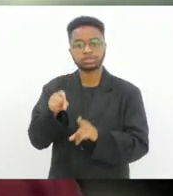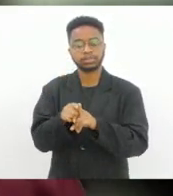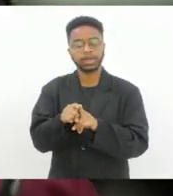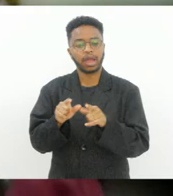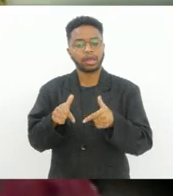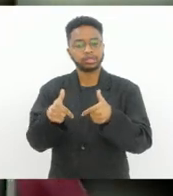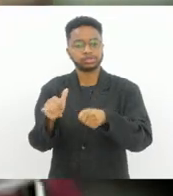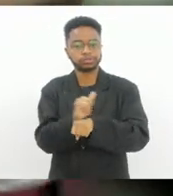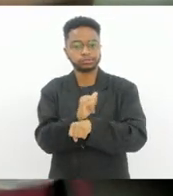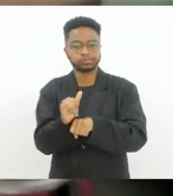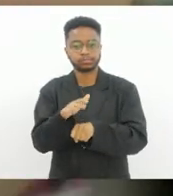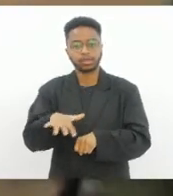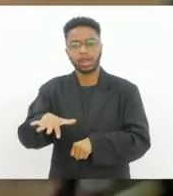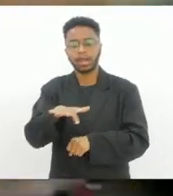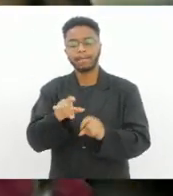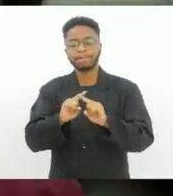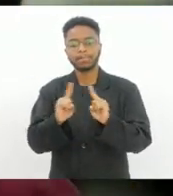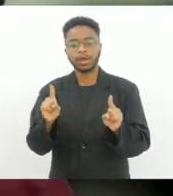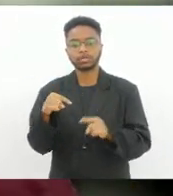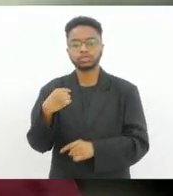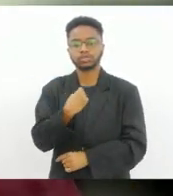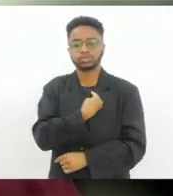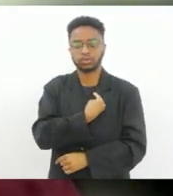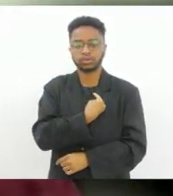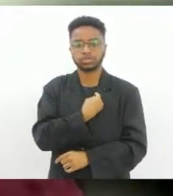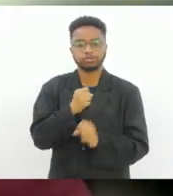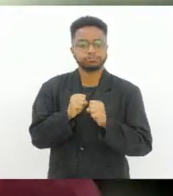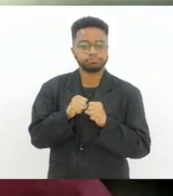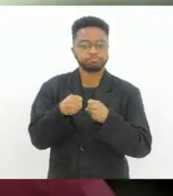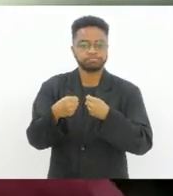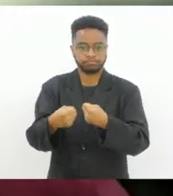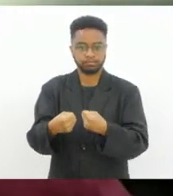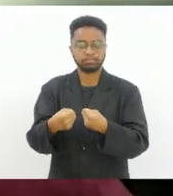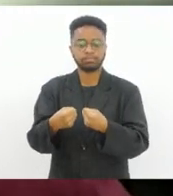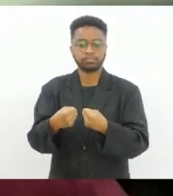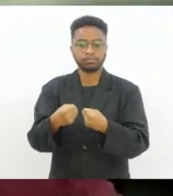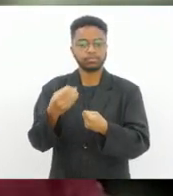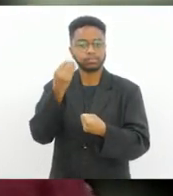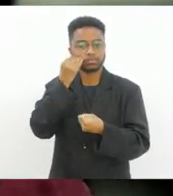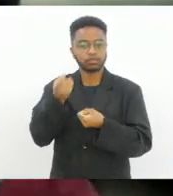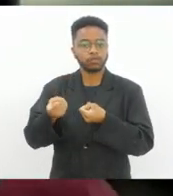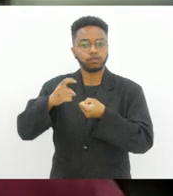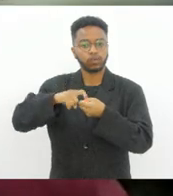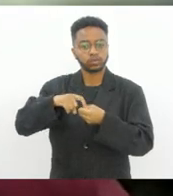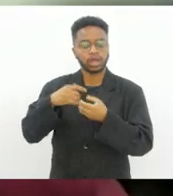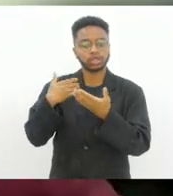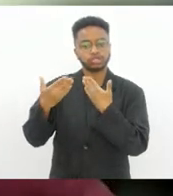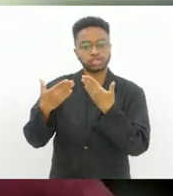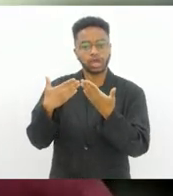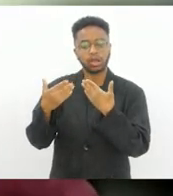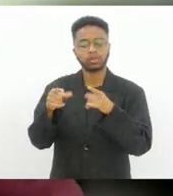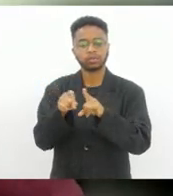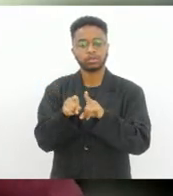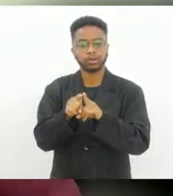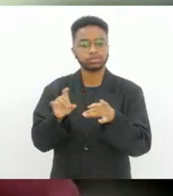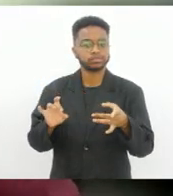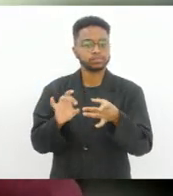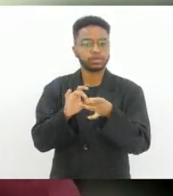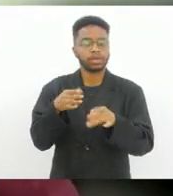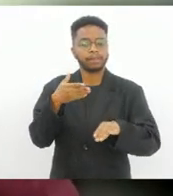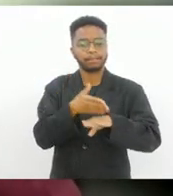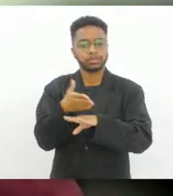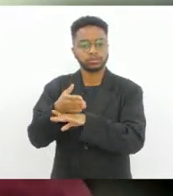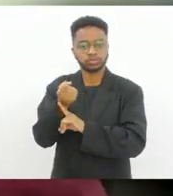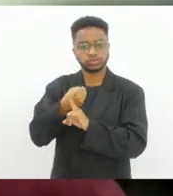nessa área, mas a gente vem fazendo todo um esforço de retomar esse diálogo, incluindo também a participação da